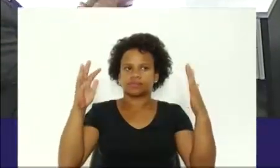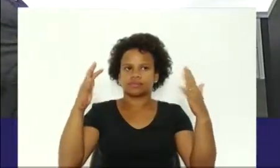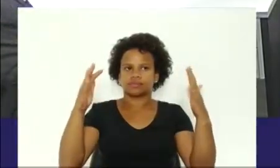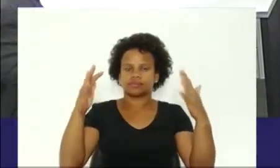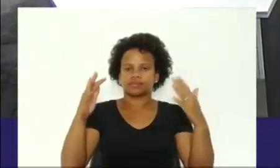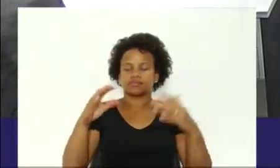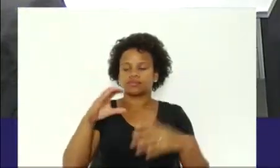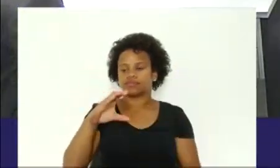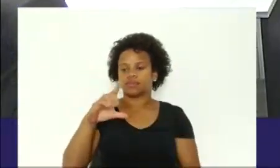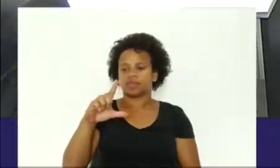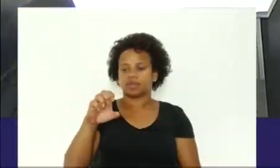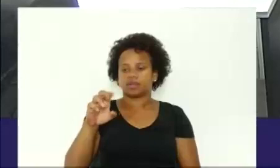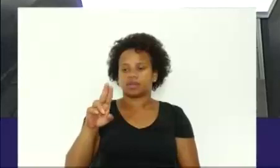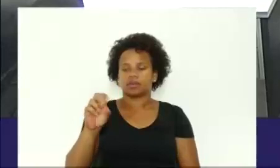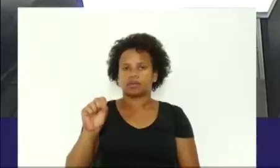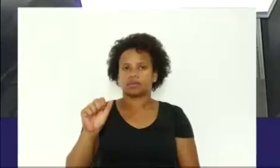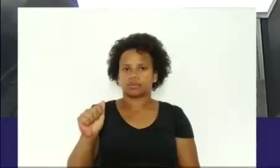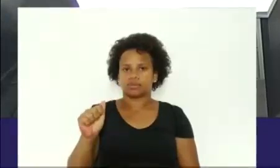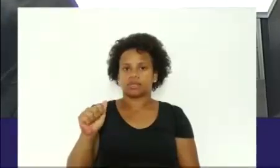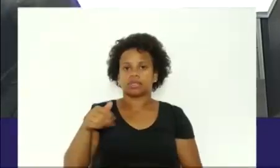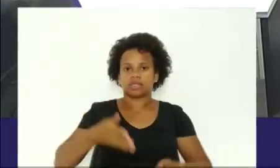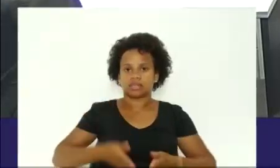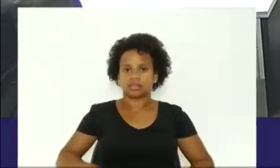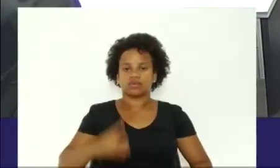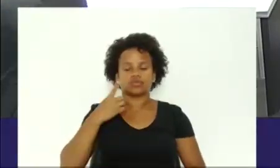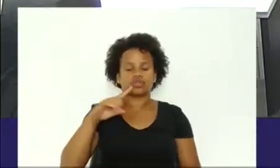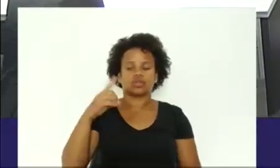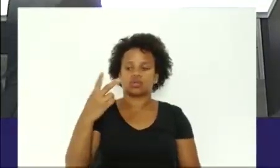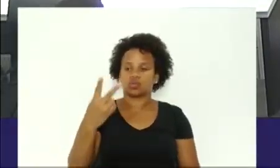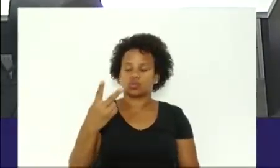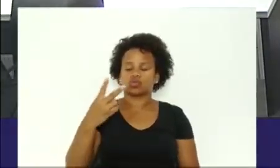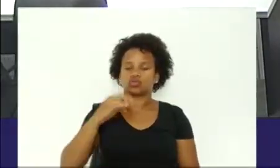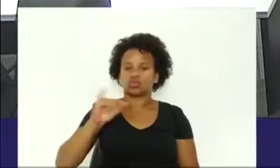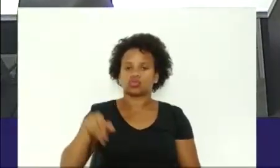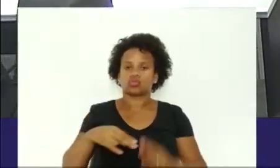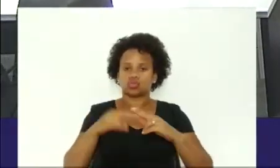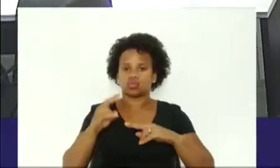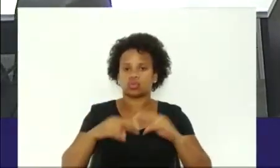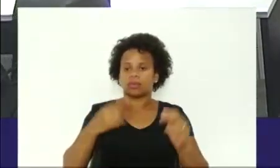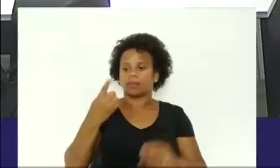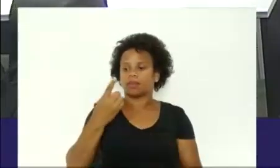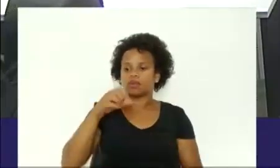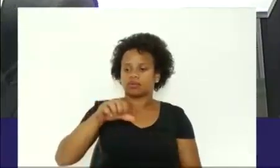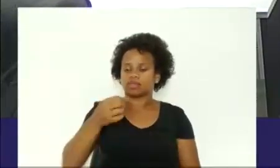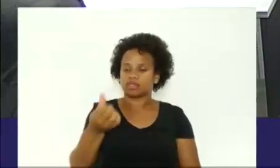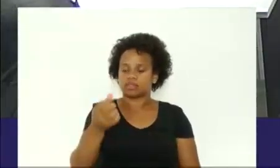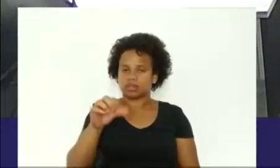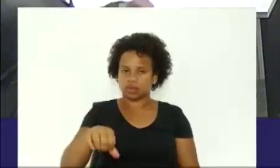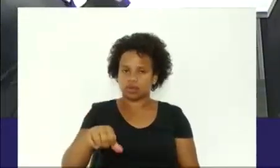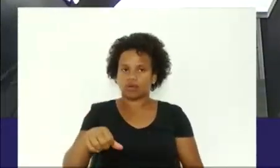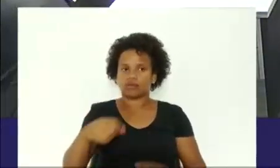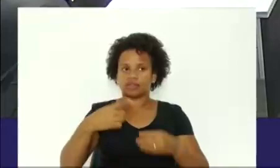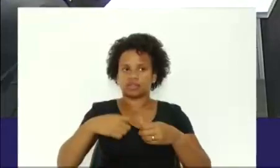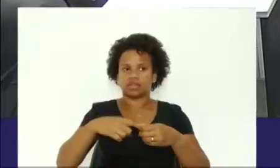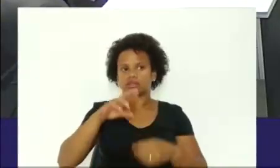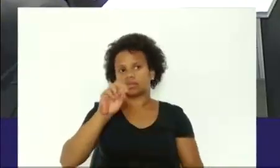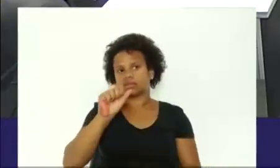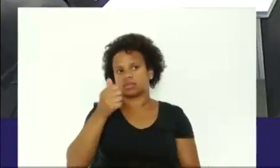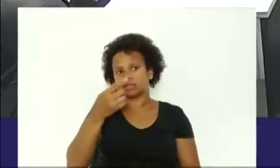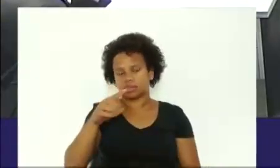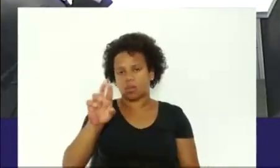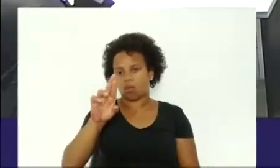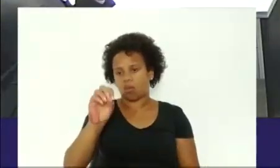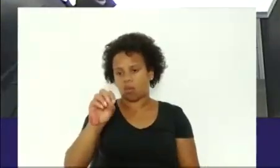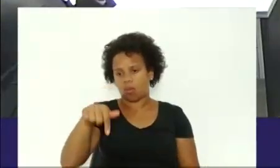Cleusa de Almeida Ferreira nasceu em 2 de junho de 1969 na cidade de São Roque. É filha de Antônio Vaz